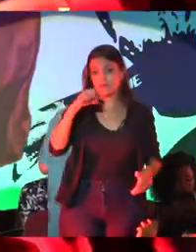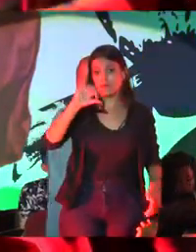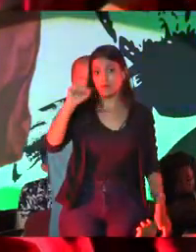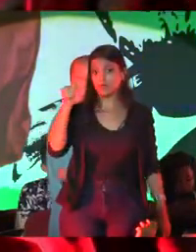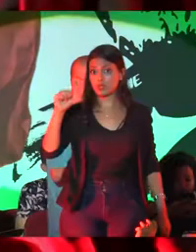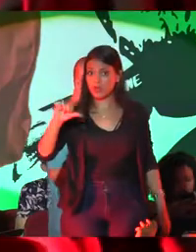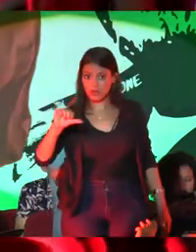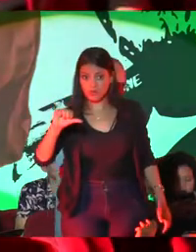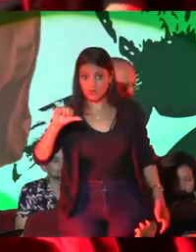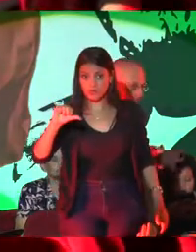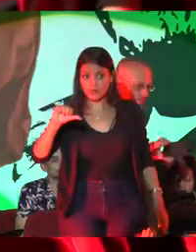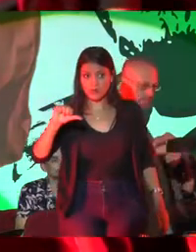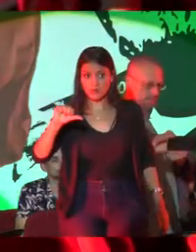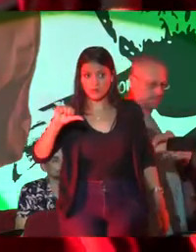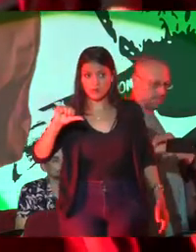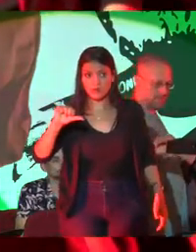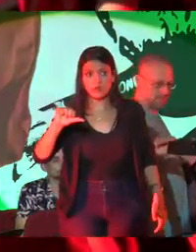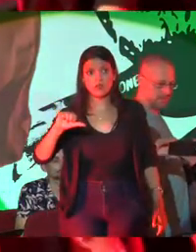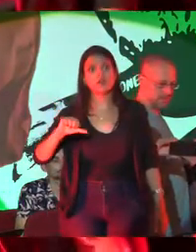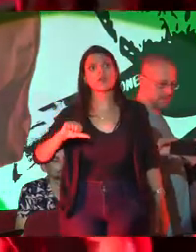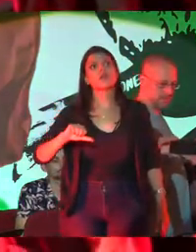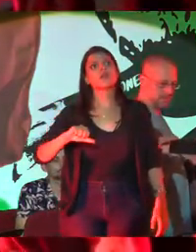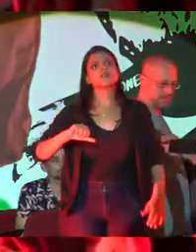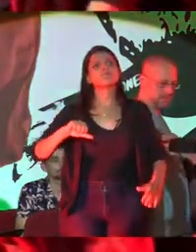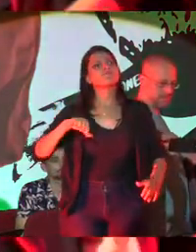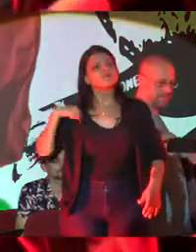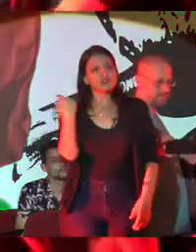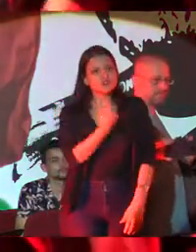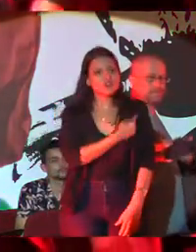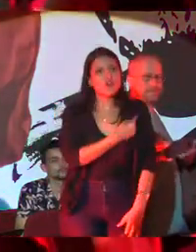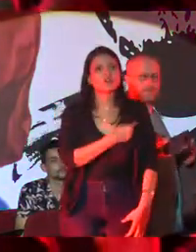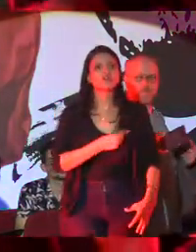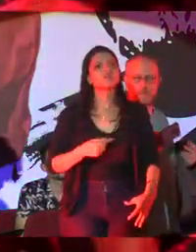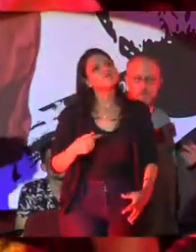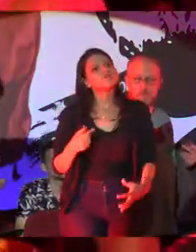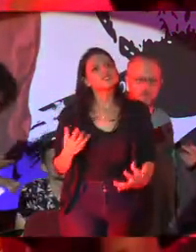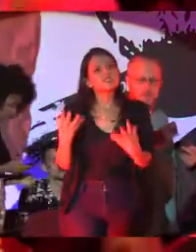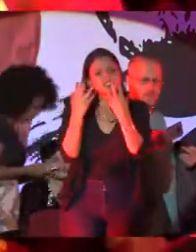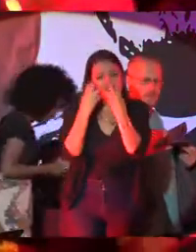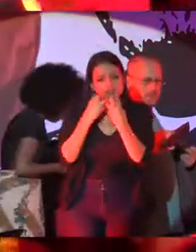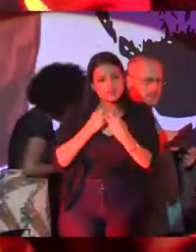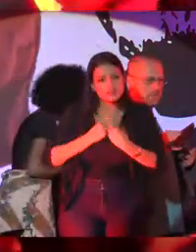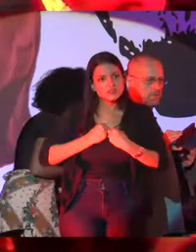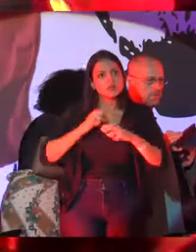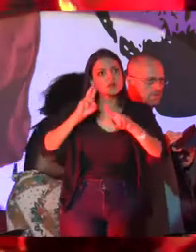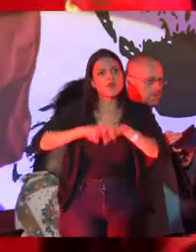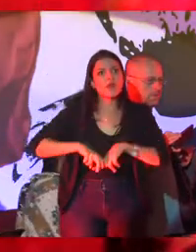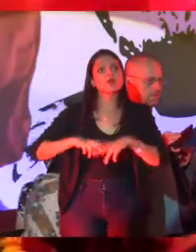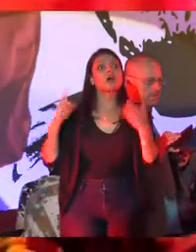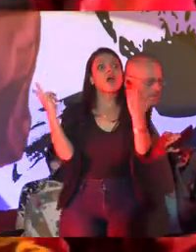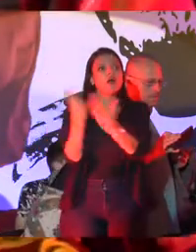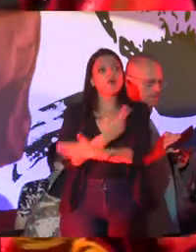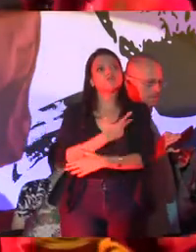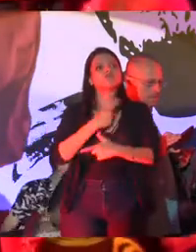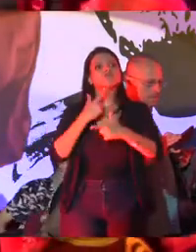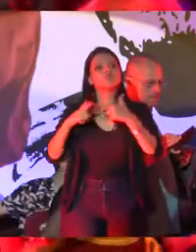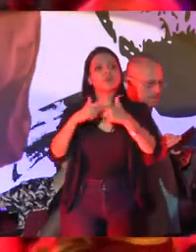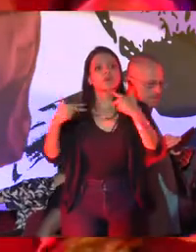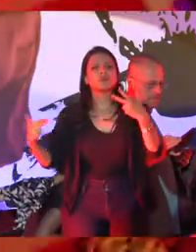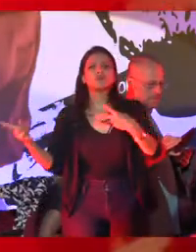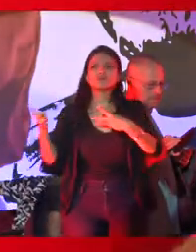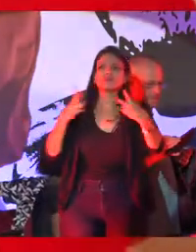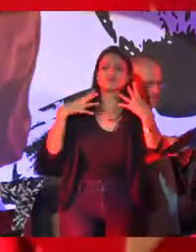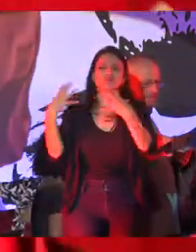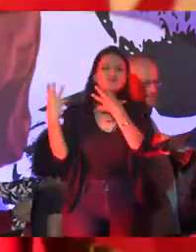89. Encarnamos a tempestade, assombrados pela vestigem dos ventos que desatamos. Venceu